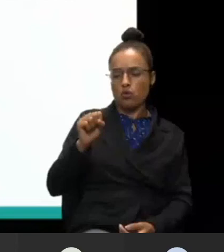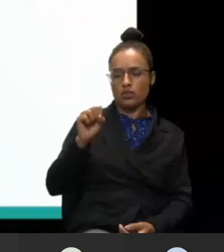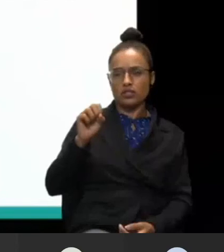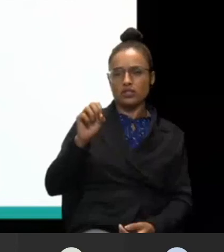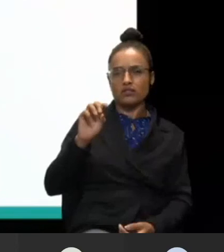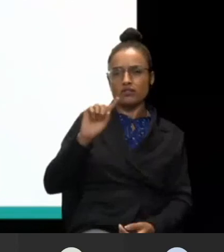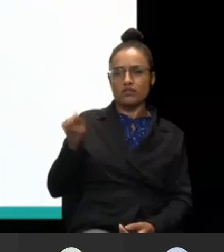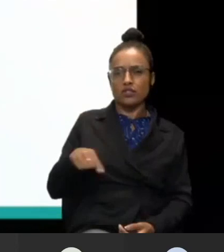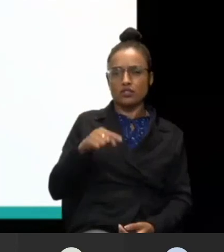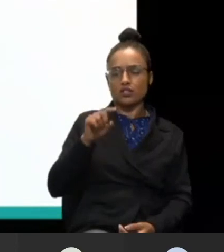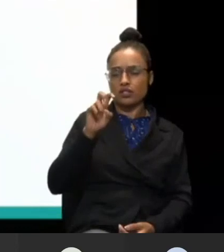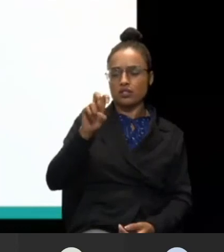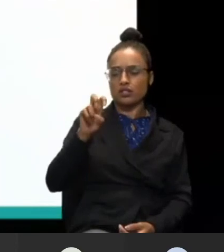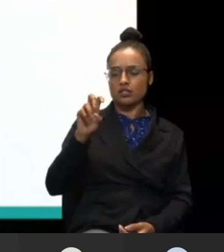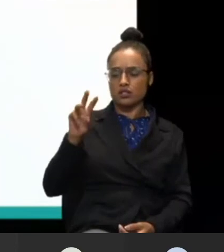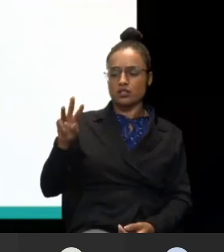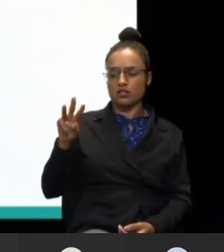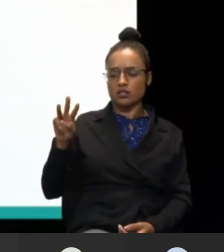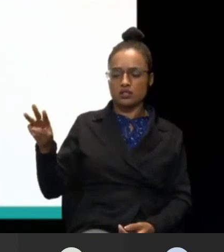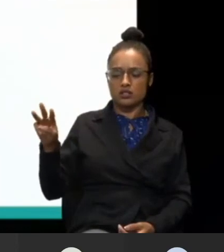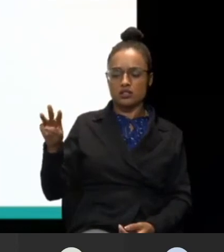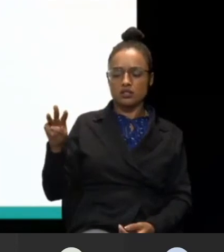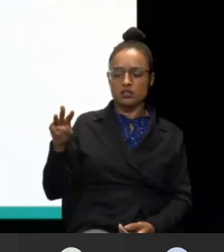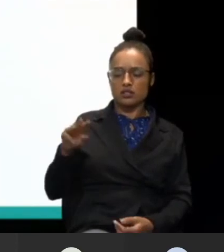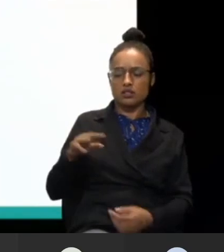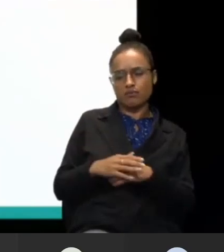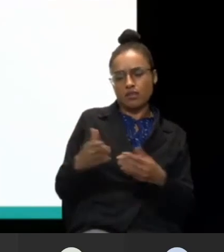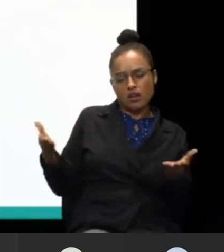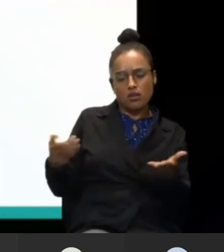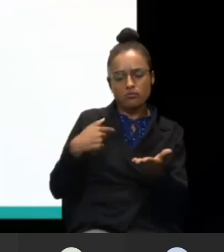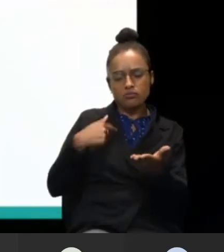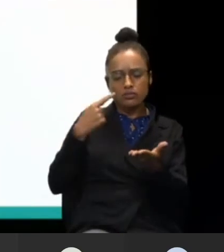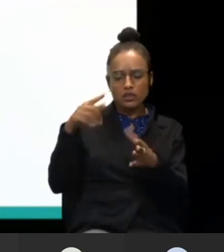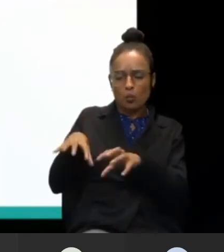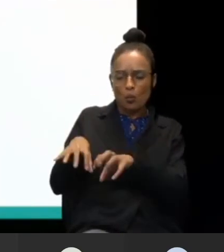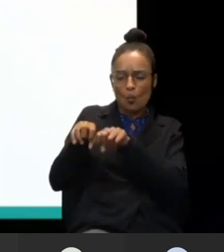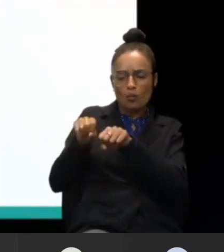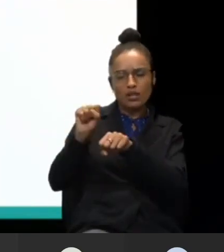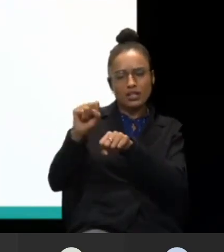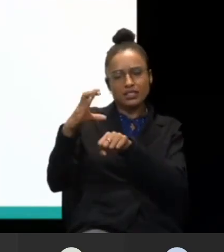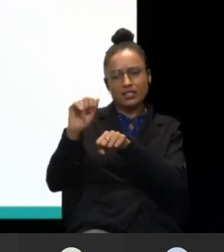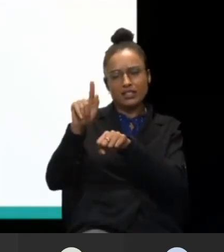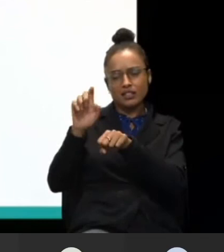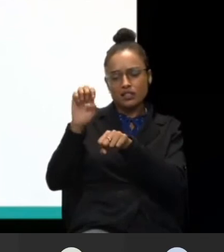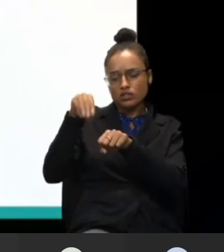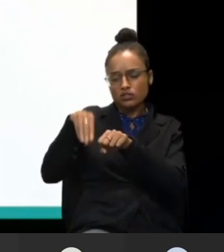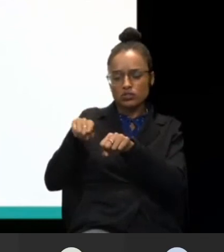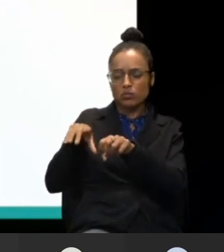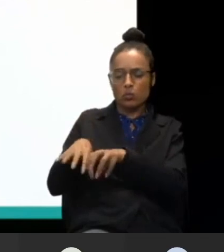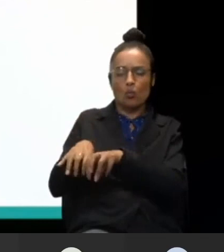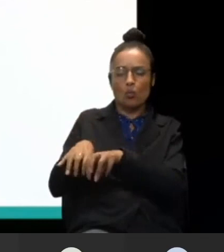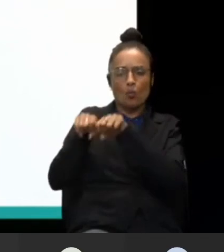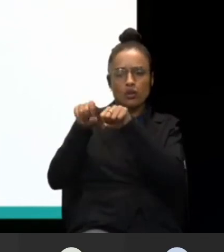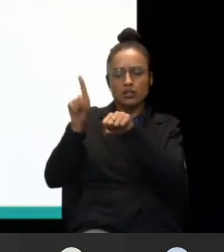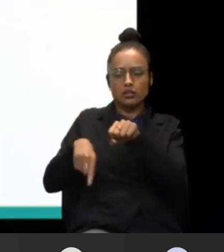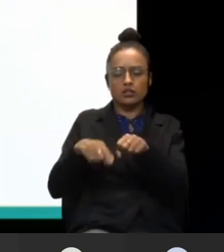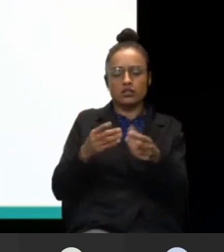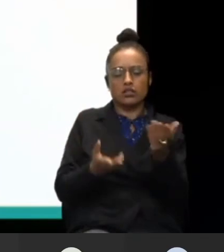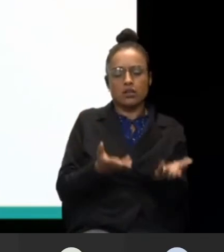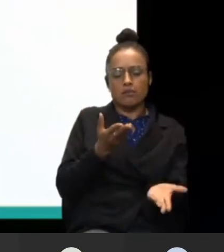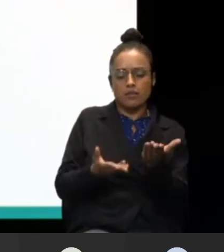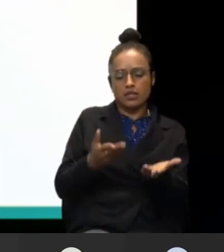Então, nós temos esse valor aqui após a secagem. Verifique bem, então o peso da amostra mais o peso